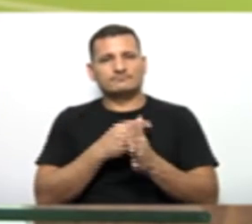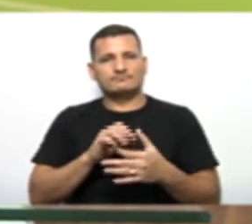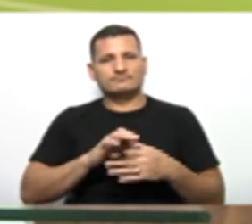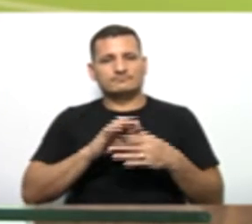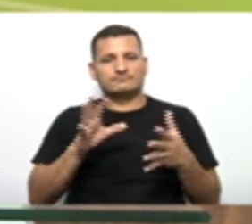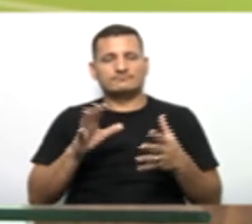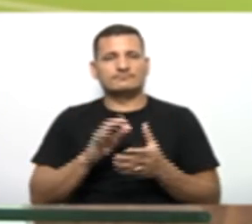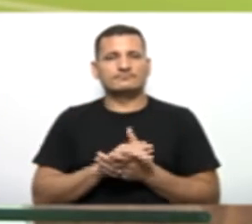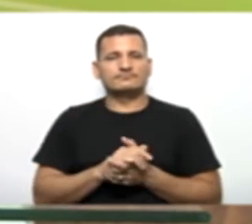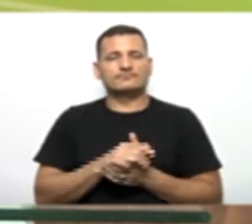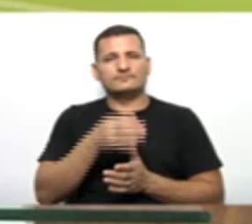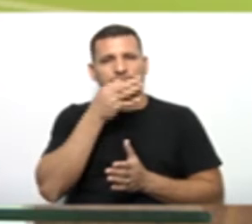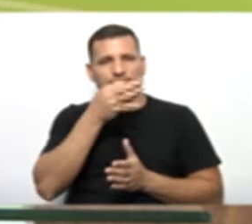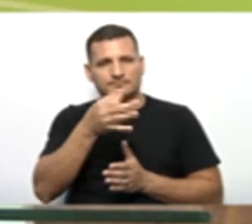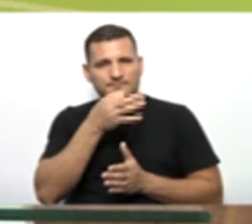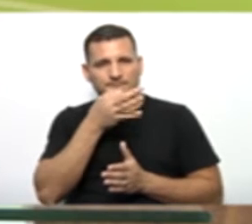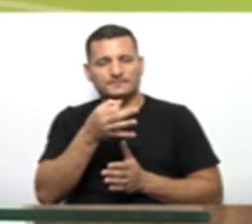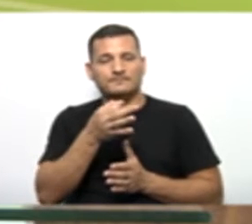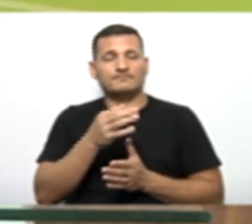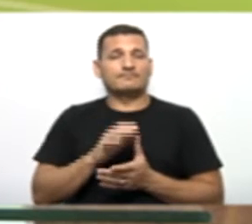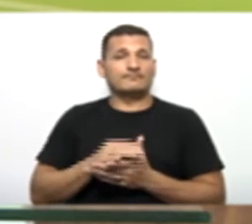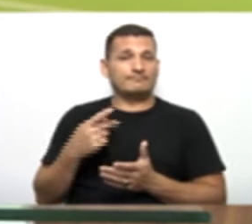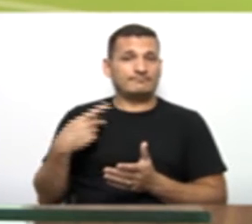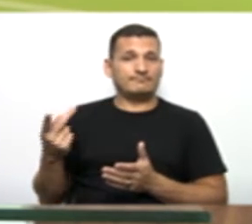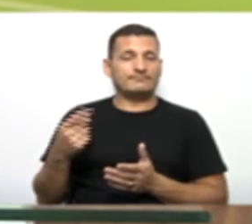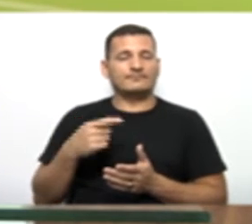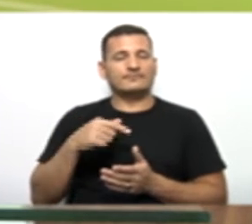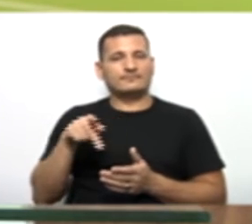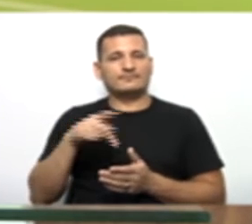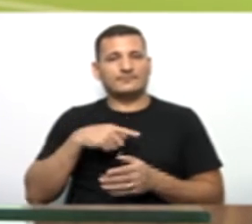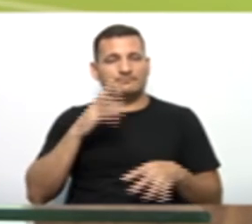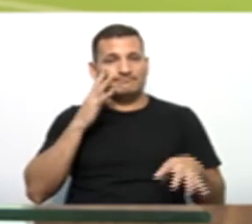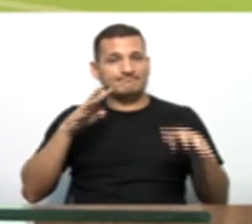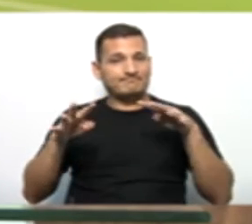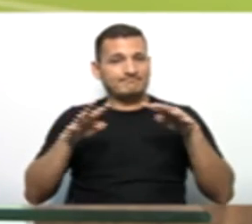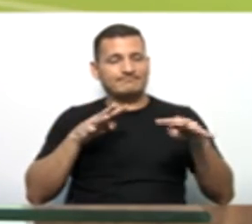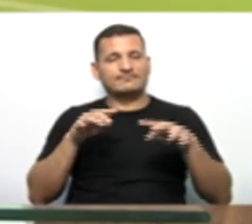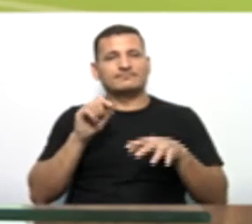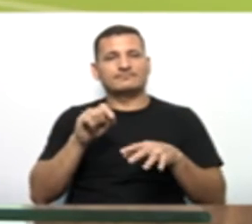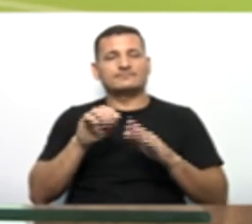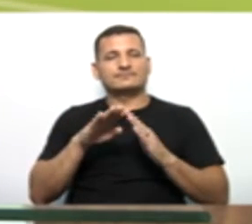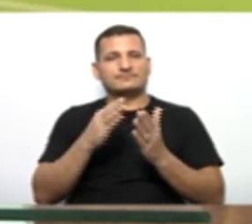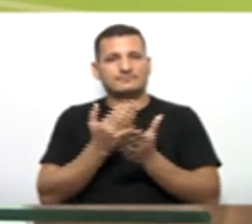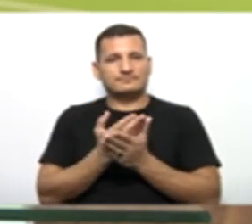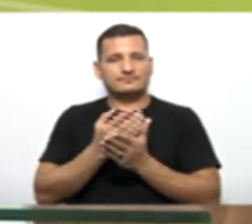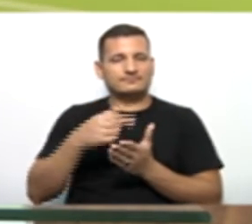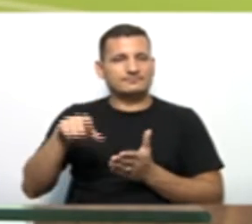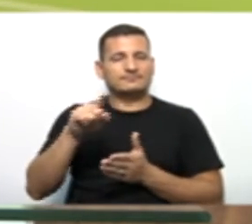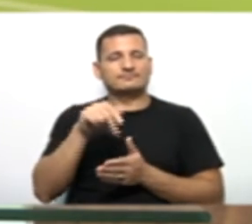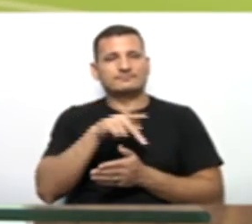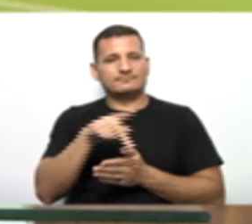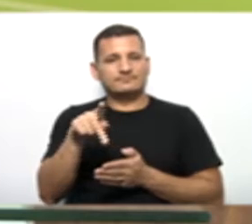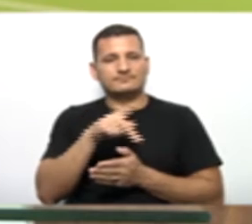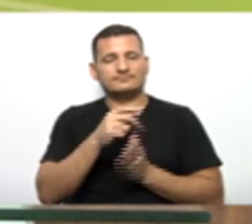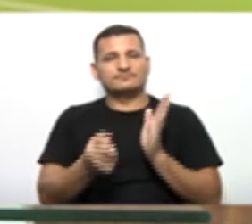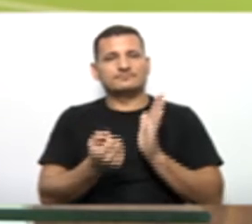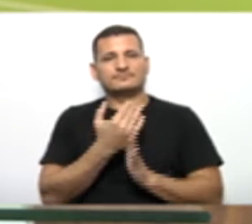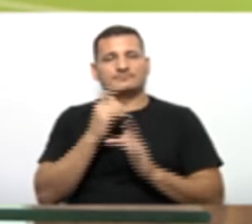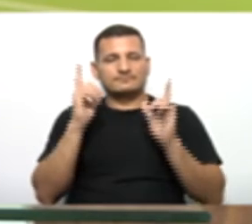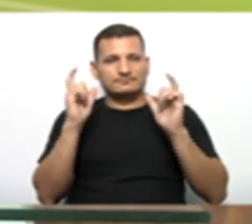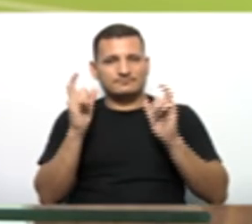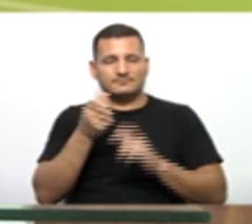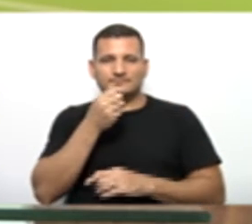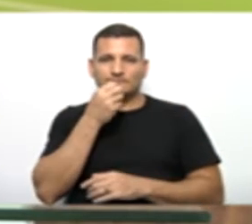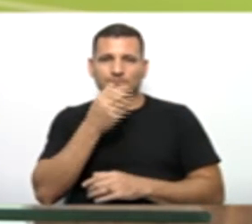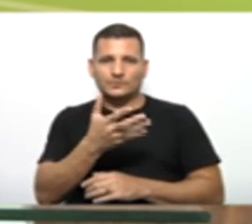gente os comentários. A gente está aqui atento, estamos atentos às escolas, aí os professores que mandaram foto, é muito